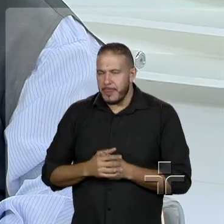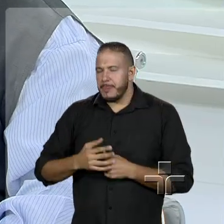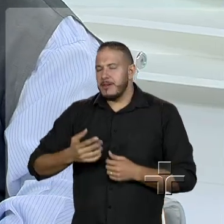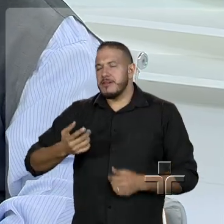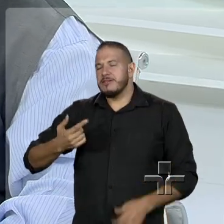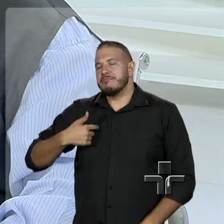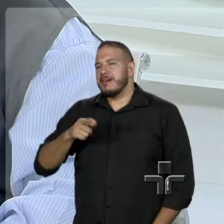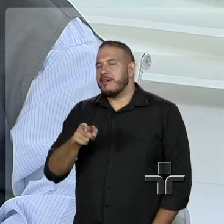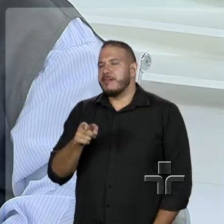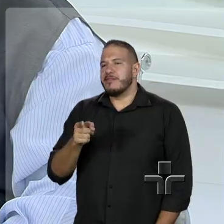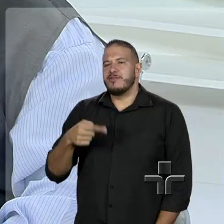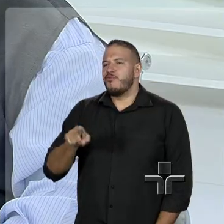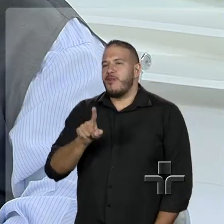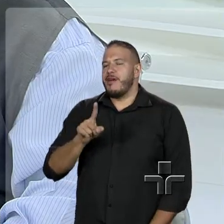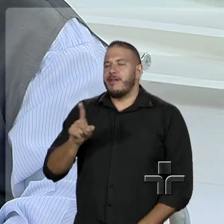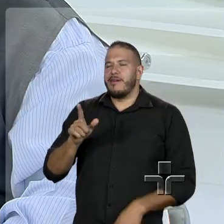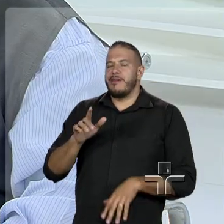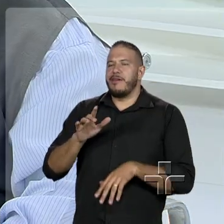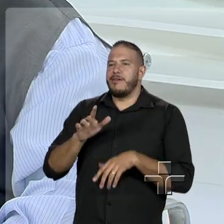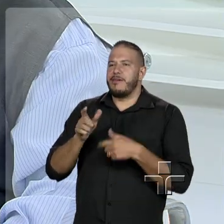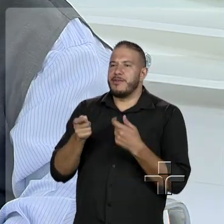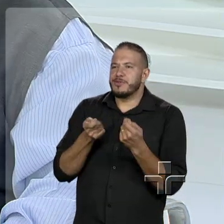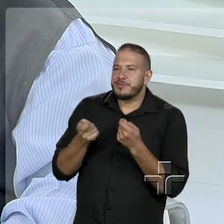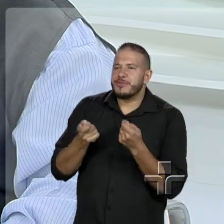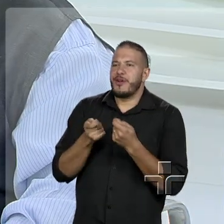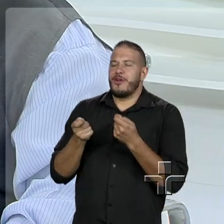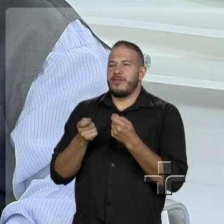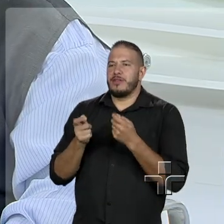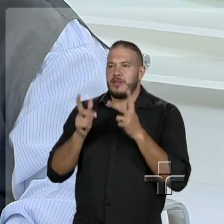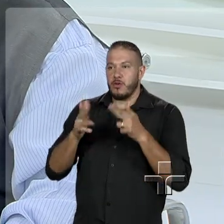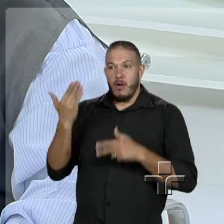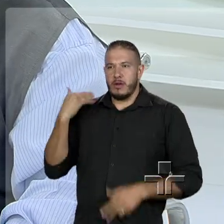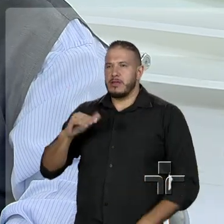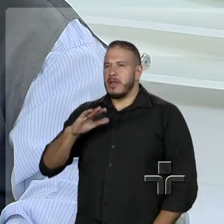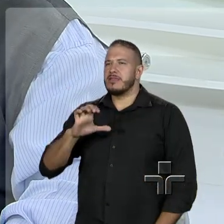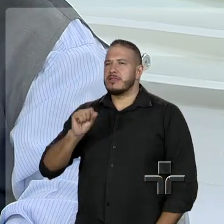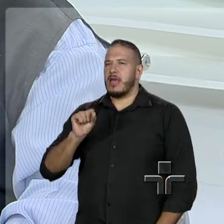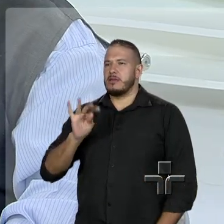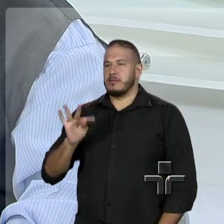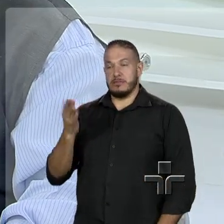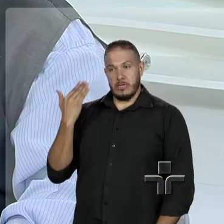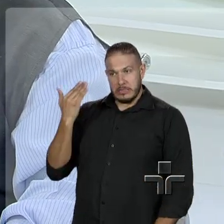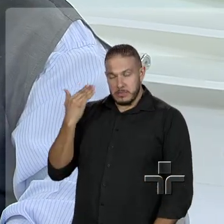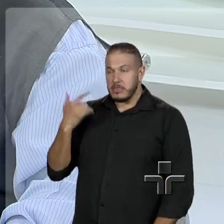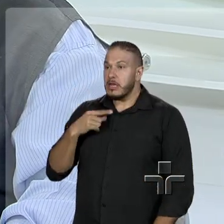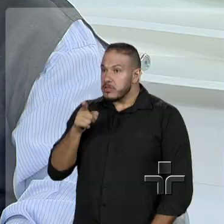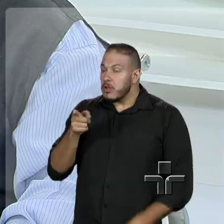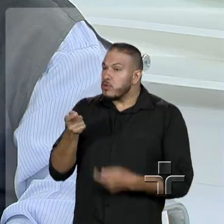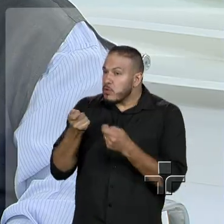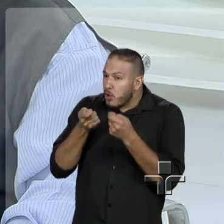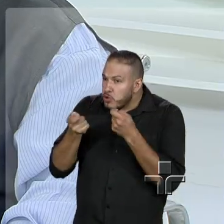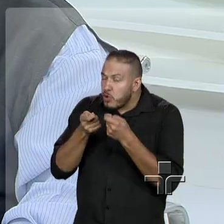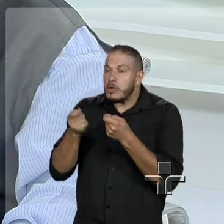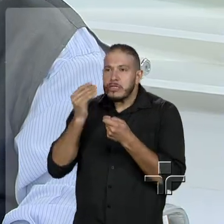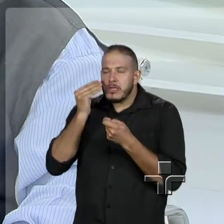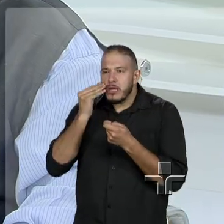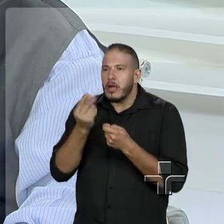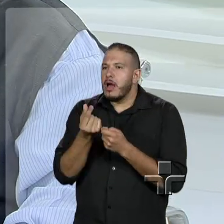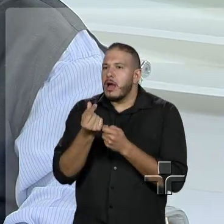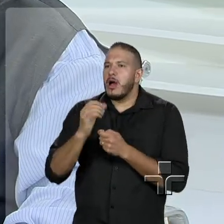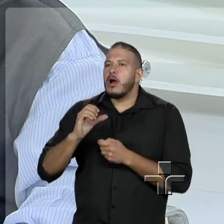mais um controle como o da SEST. Era um controle em que você tem que minimizar os